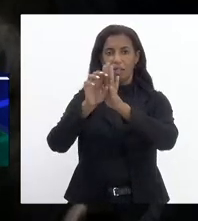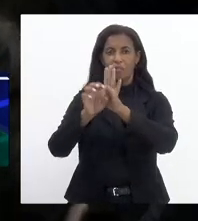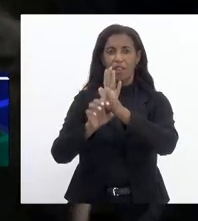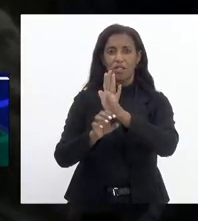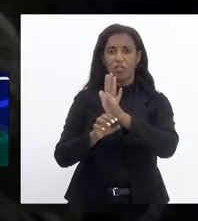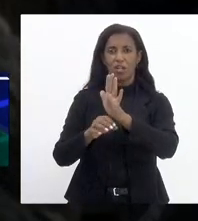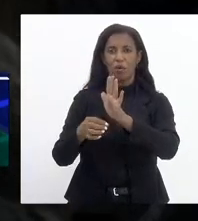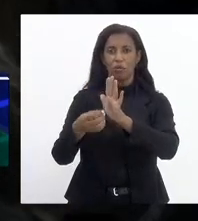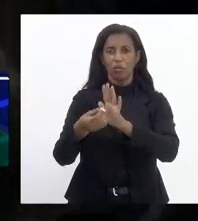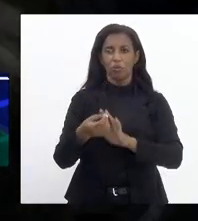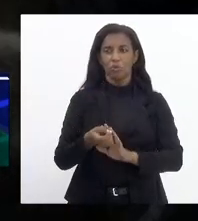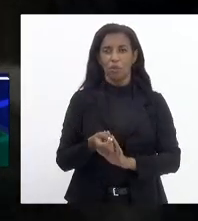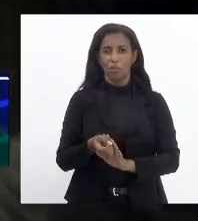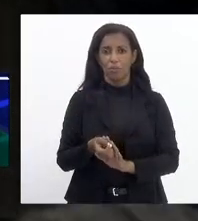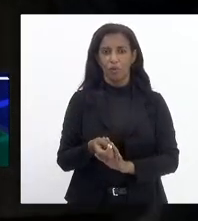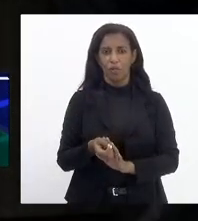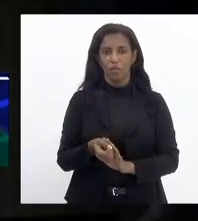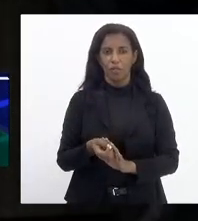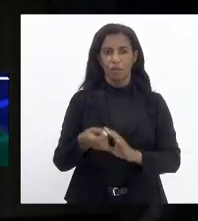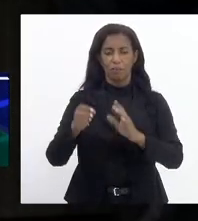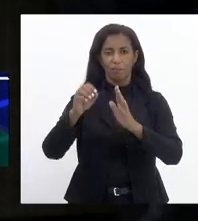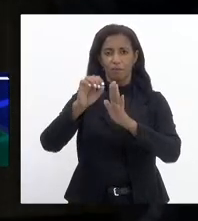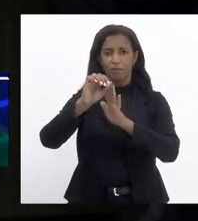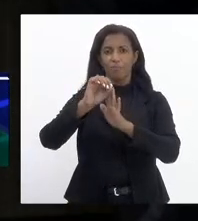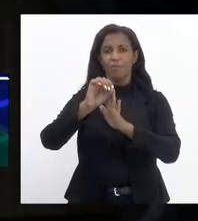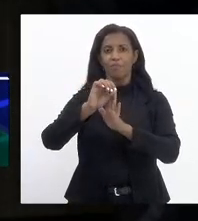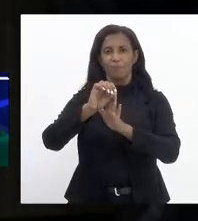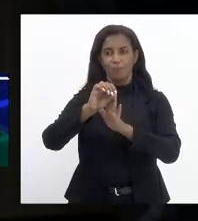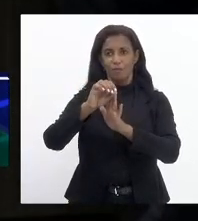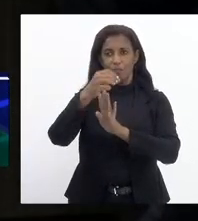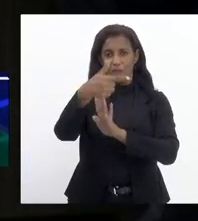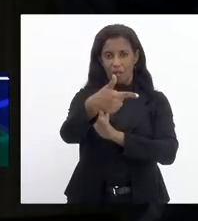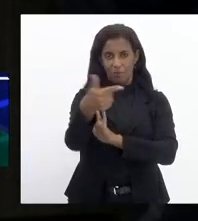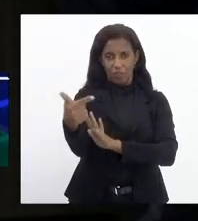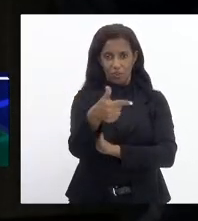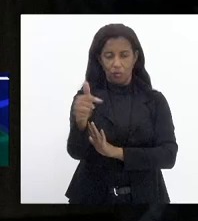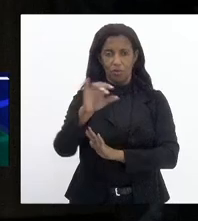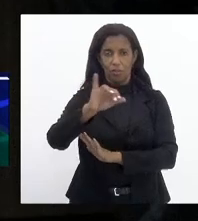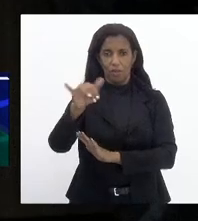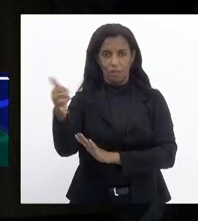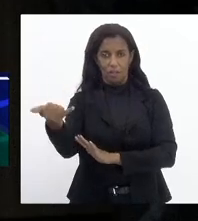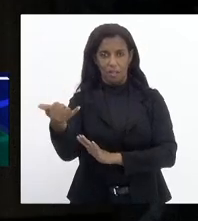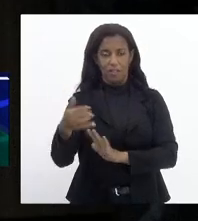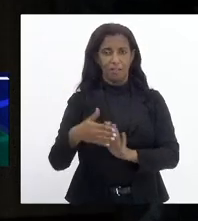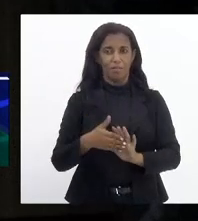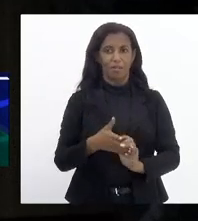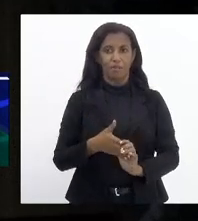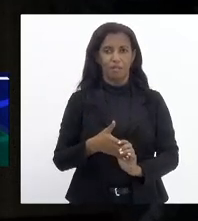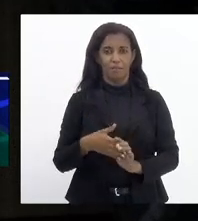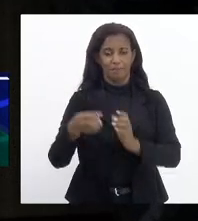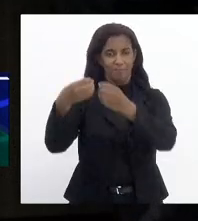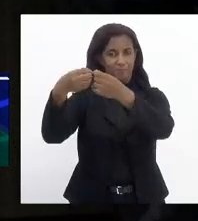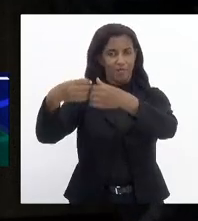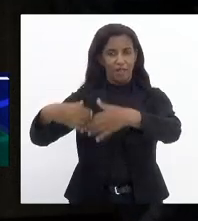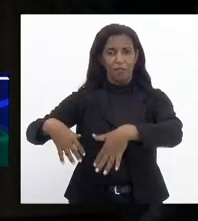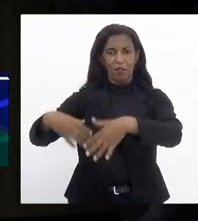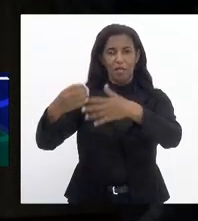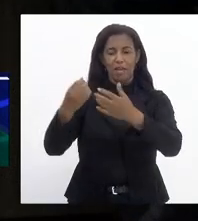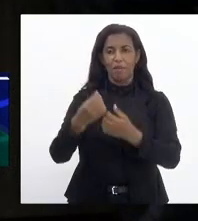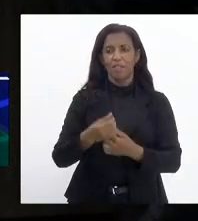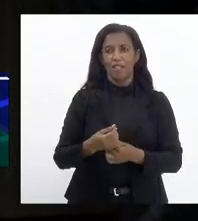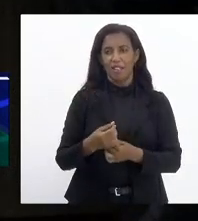da CCJ, pela prejudicabilidade da emenda 44, pela emenda 22 da CCJ, pela prejudicabilidade das